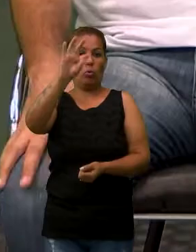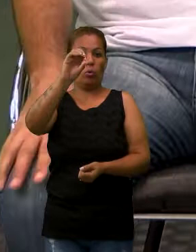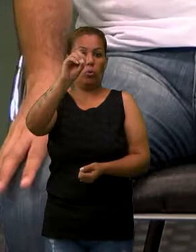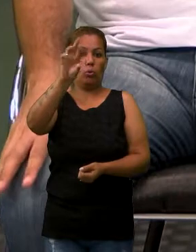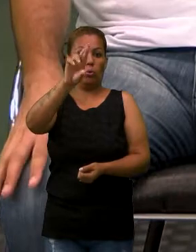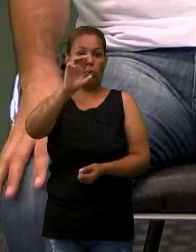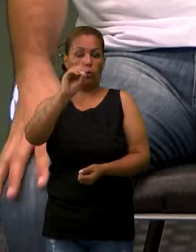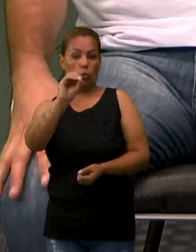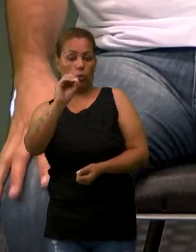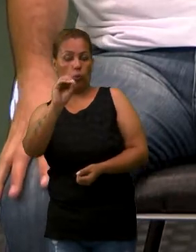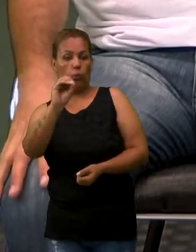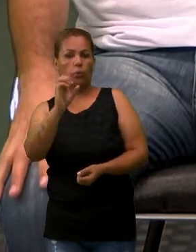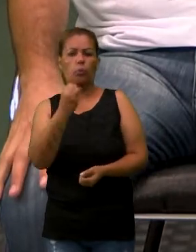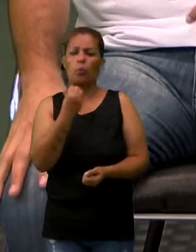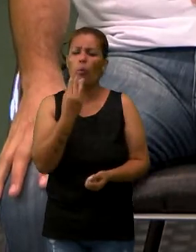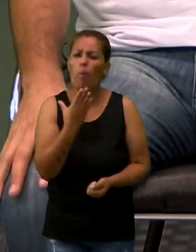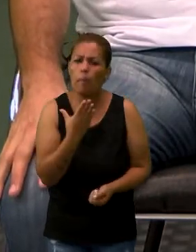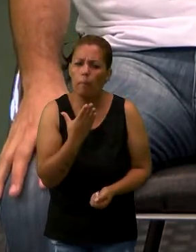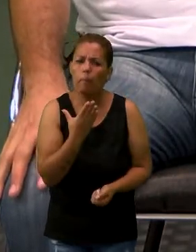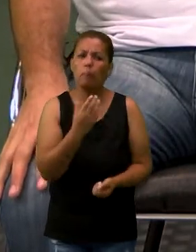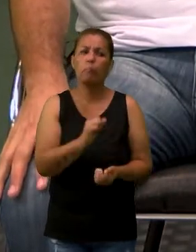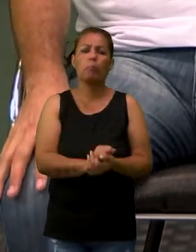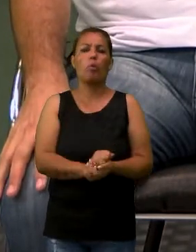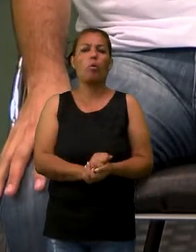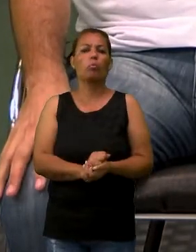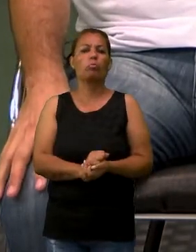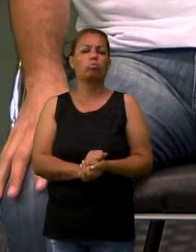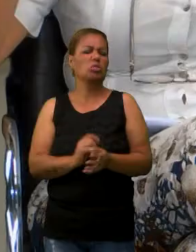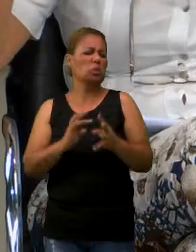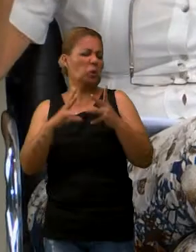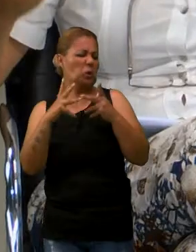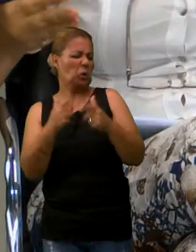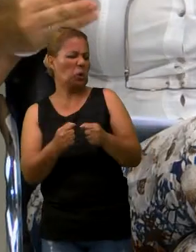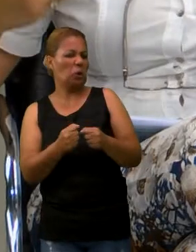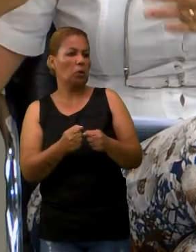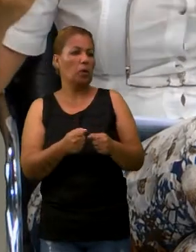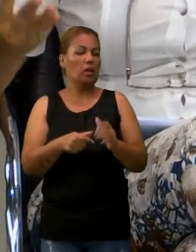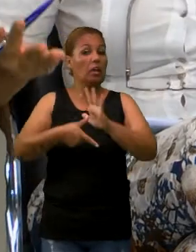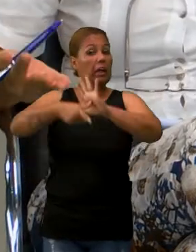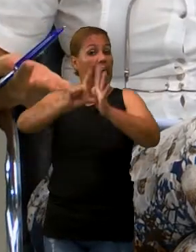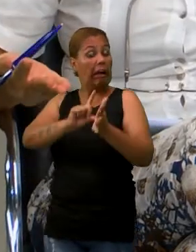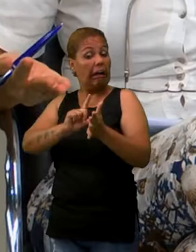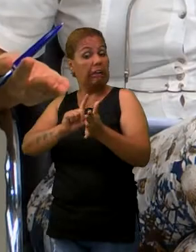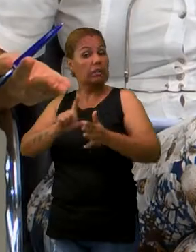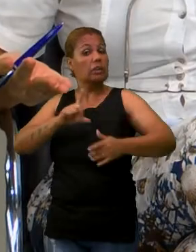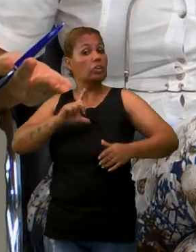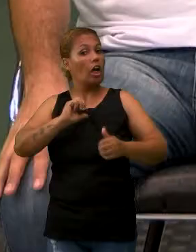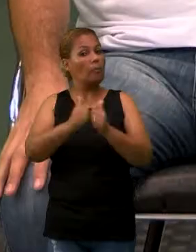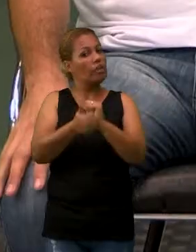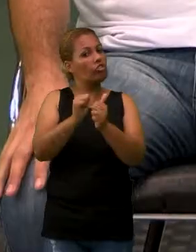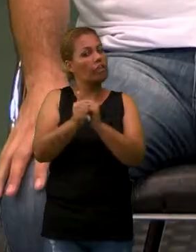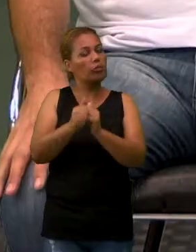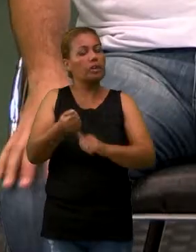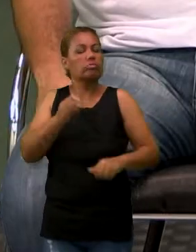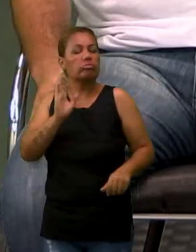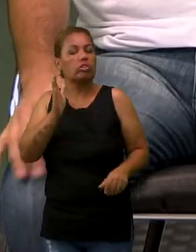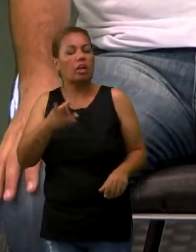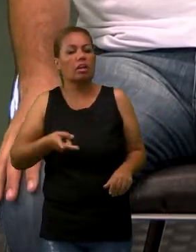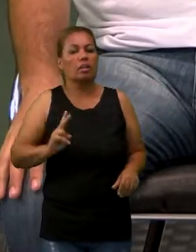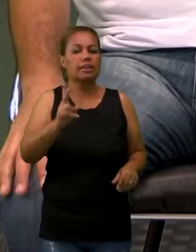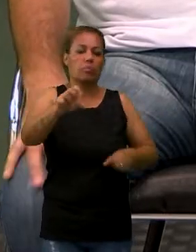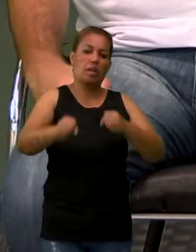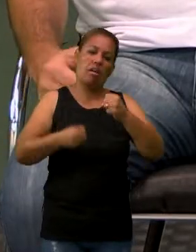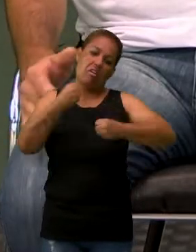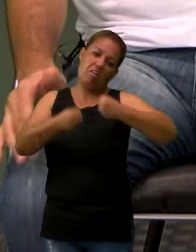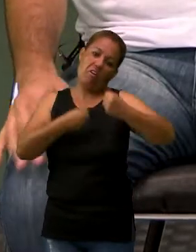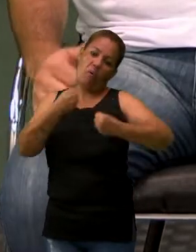muito bom para a reabilitação de todos os níveis e aí você antes já praticava esporte já eu sempre corri